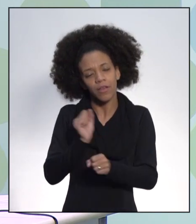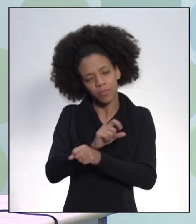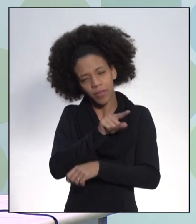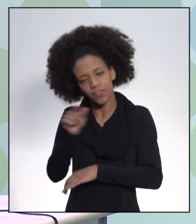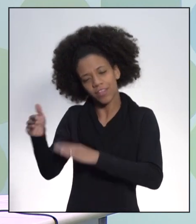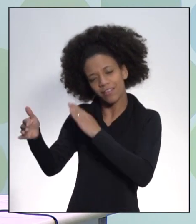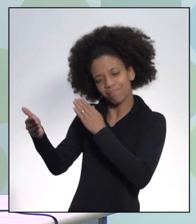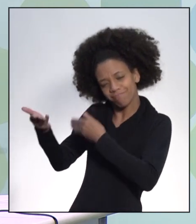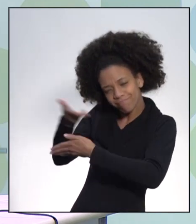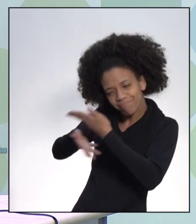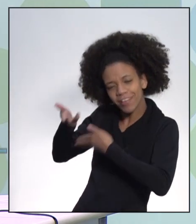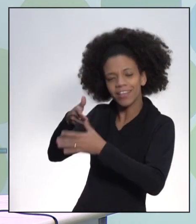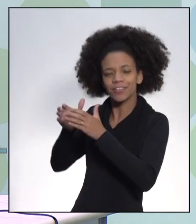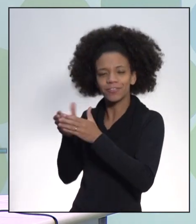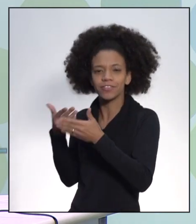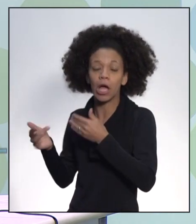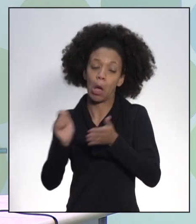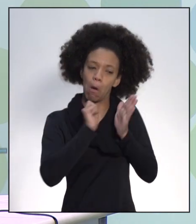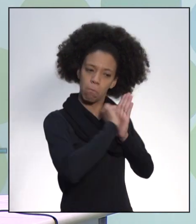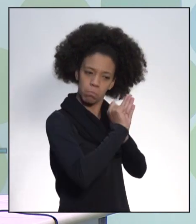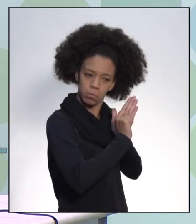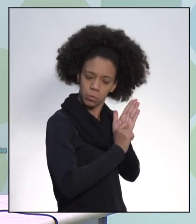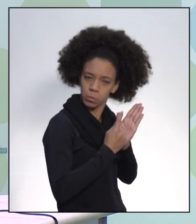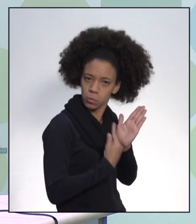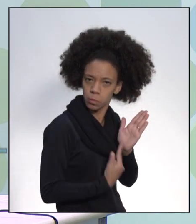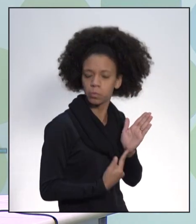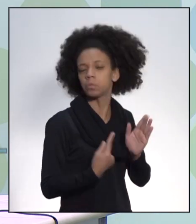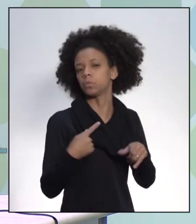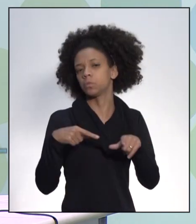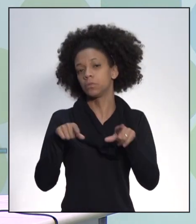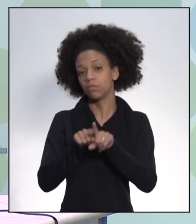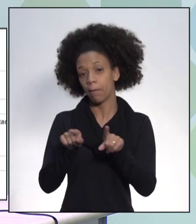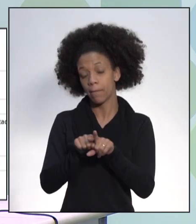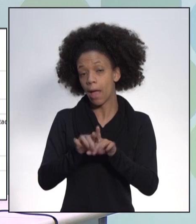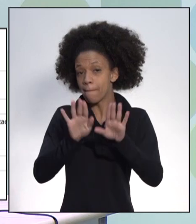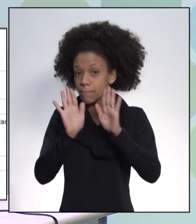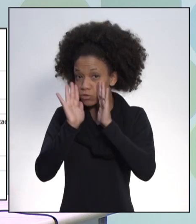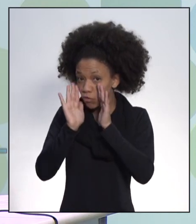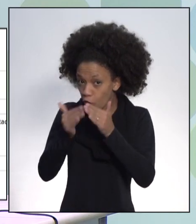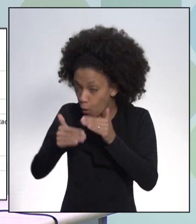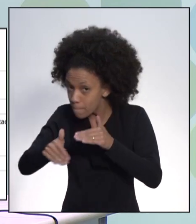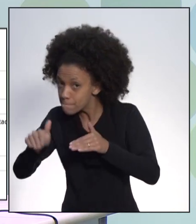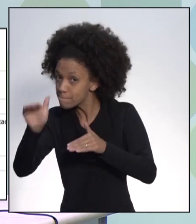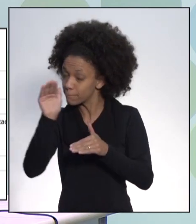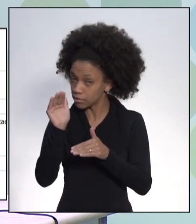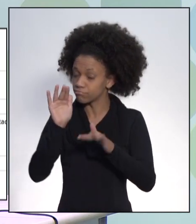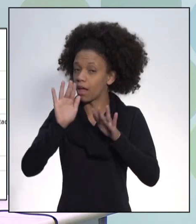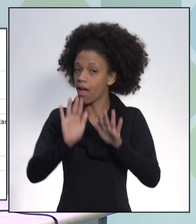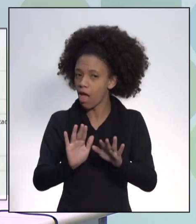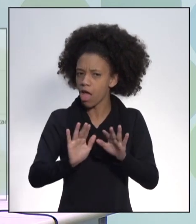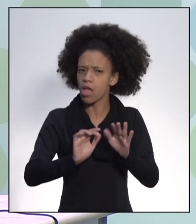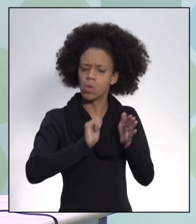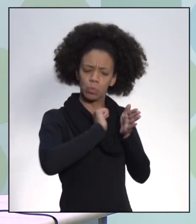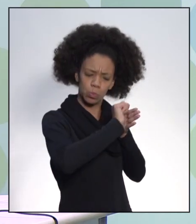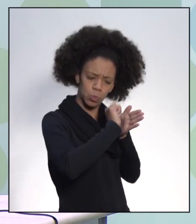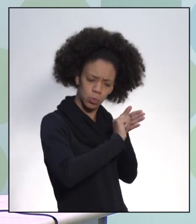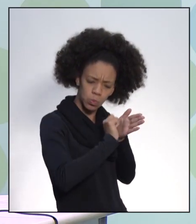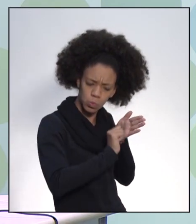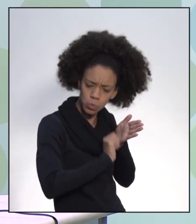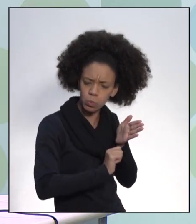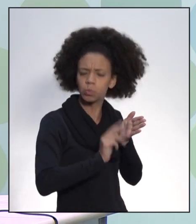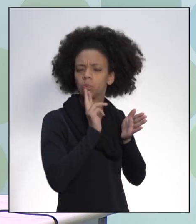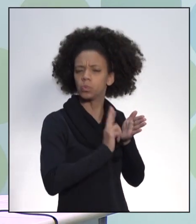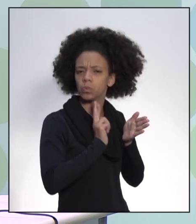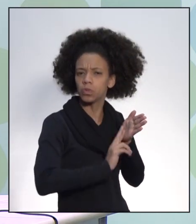Responda no seu caderno, se for possível, copiar uma ou outra pergunta, mas esse não é o foco. Responda no seu caderno, organize seu estudo e,